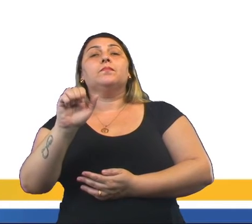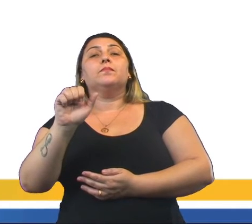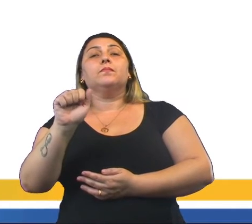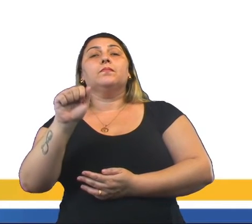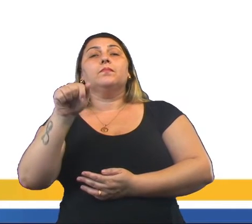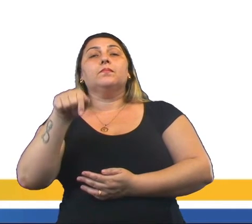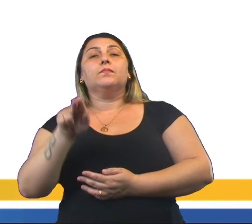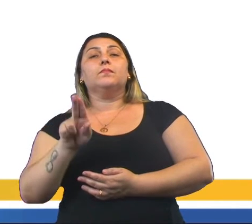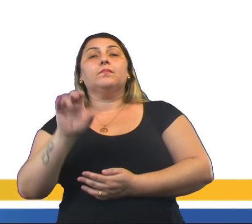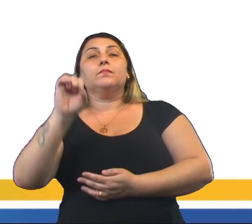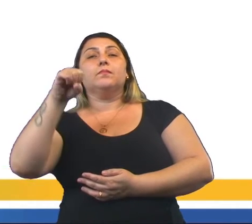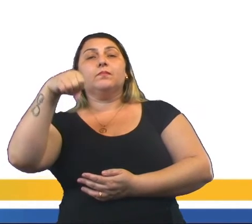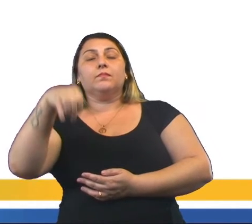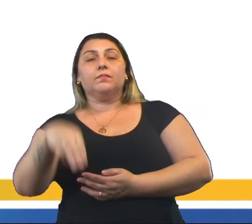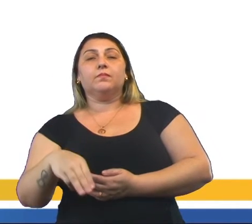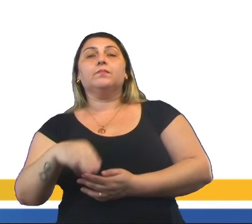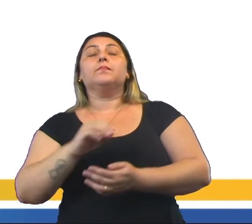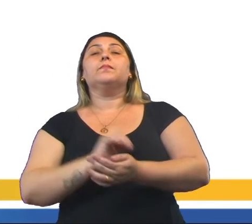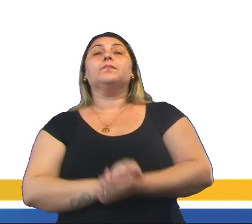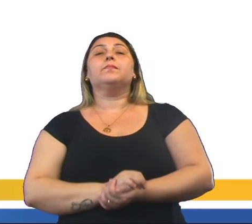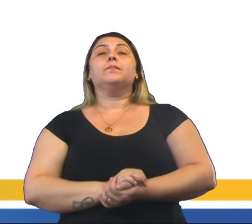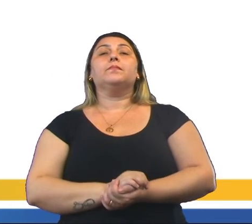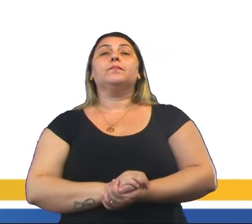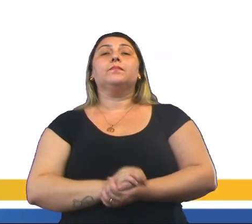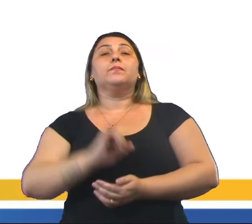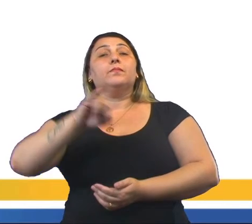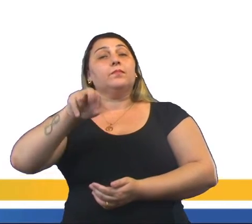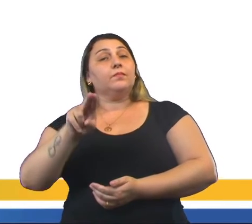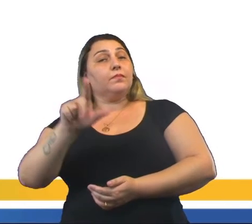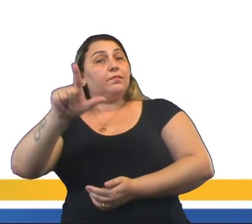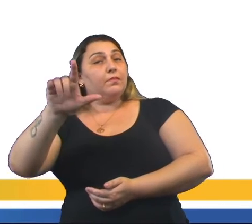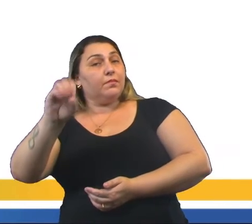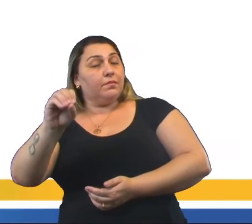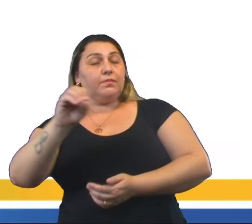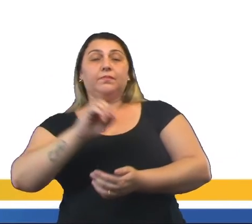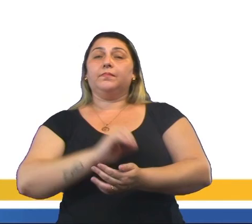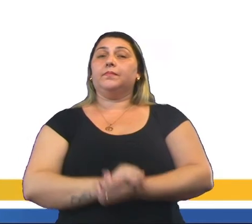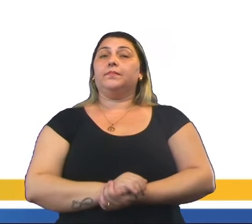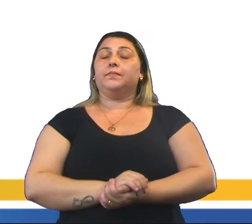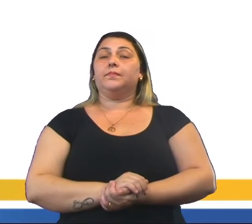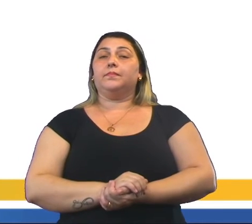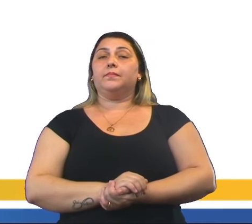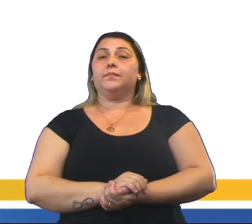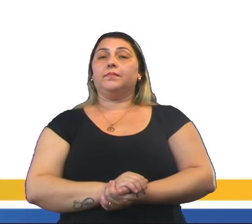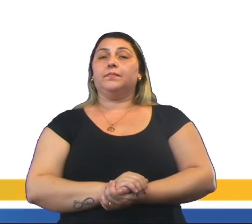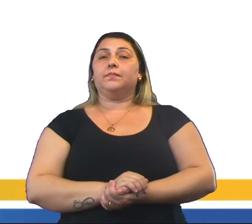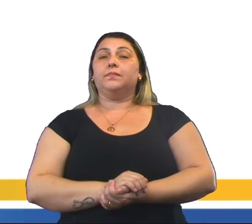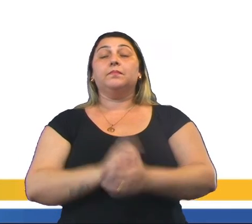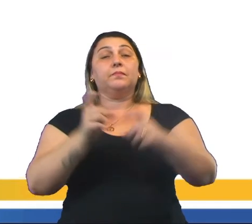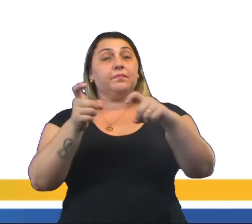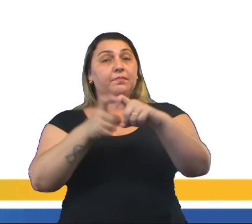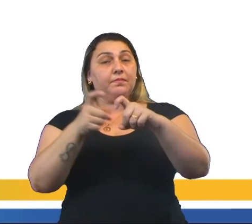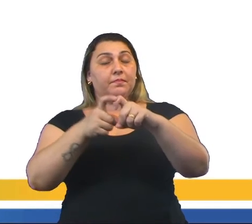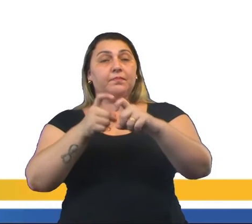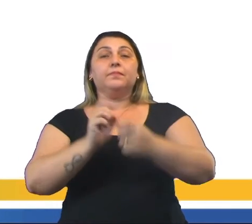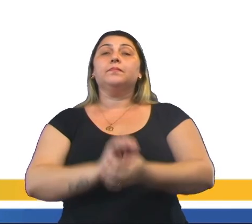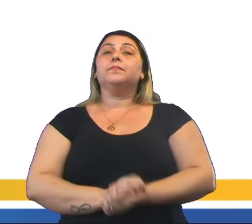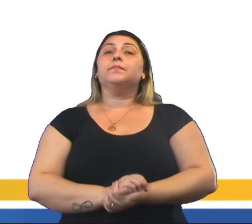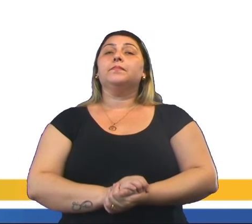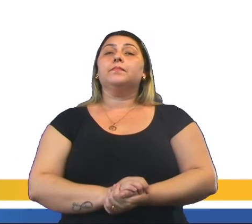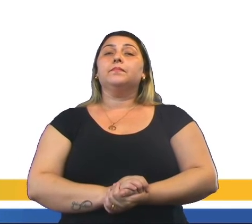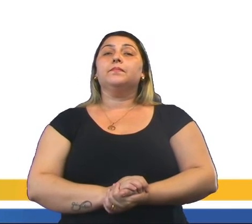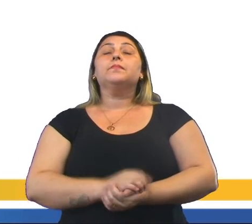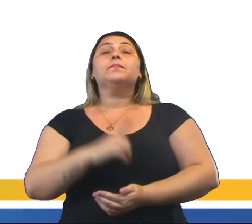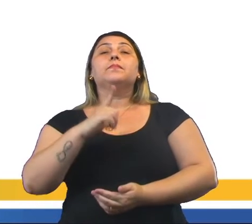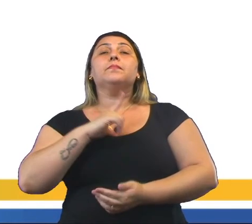Gomes Coelho. Pseudônimo, Júlio Diniz. Júlio Diniz, na verdade, era um médico que foi acometido